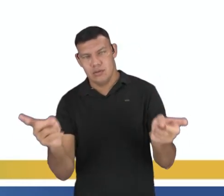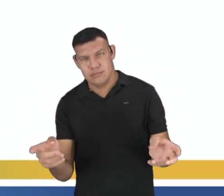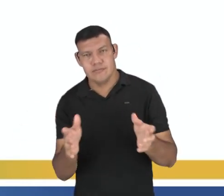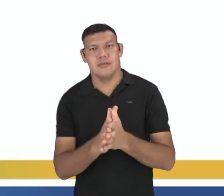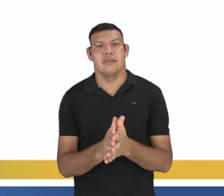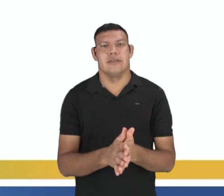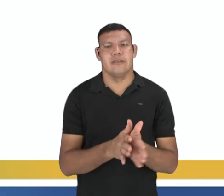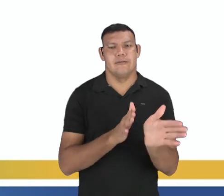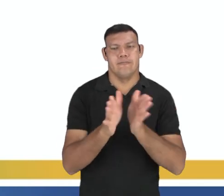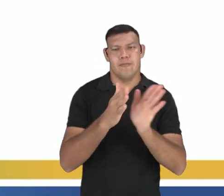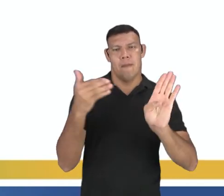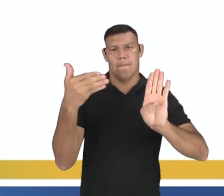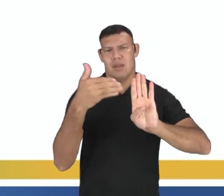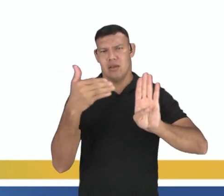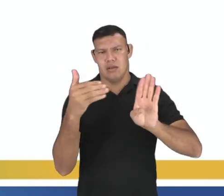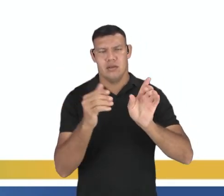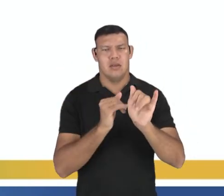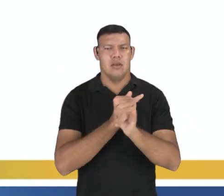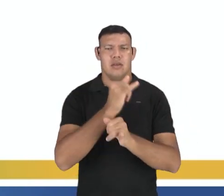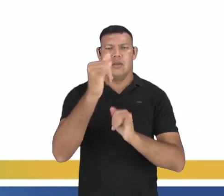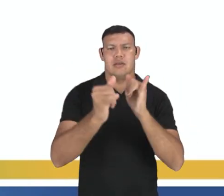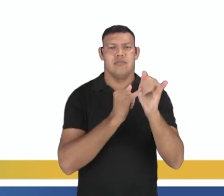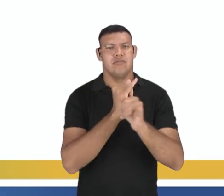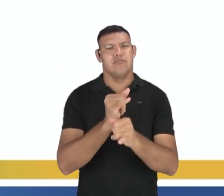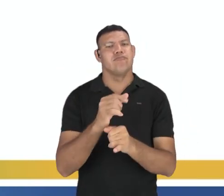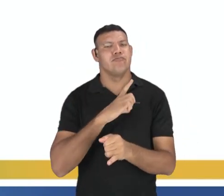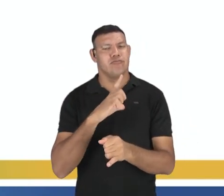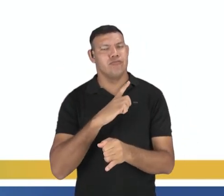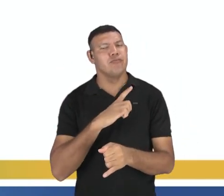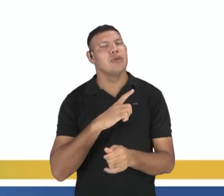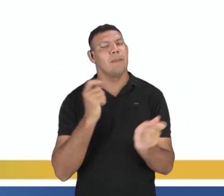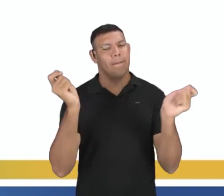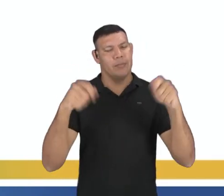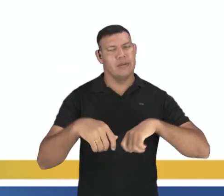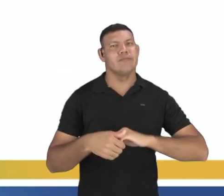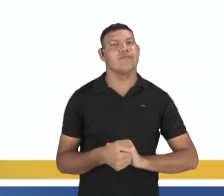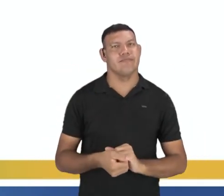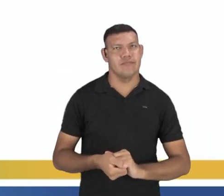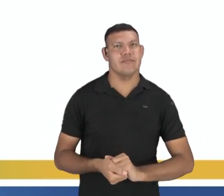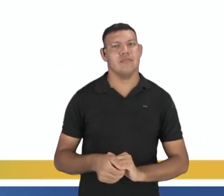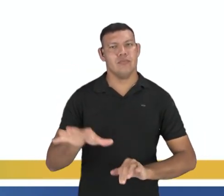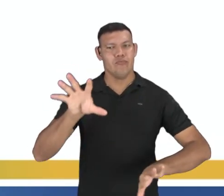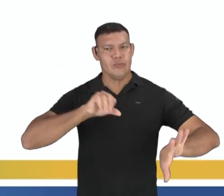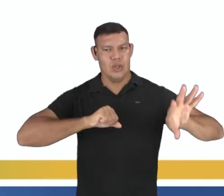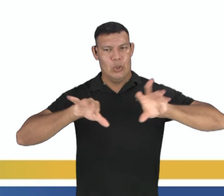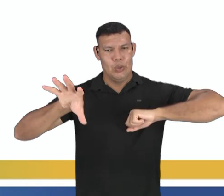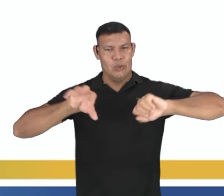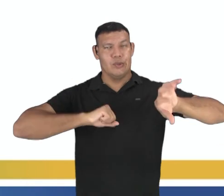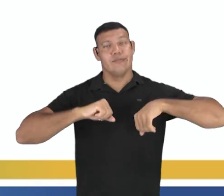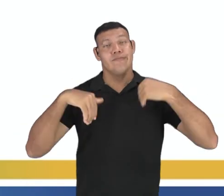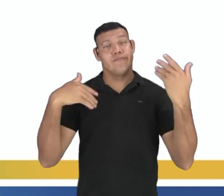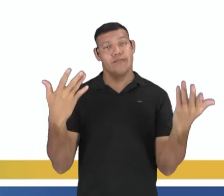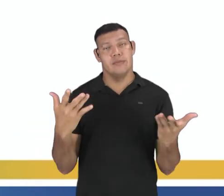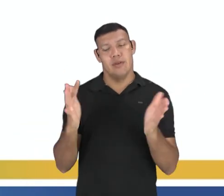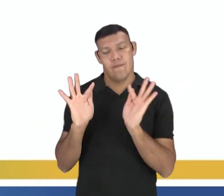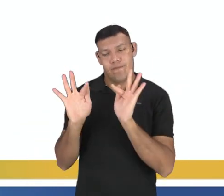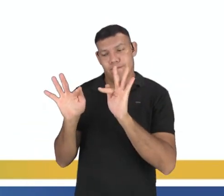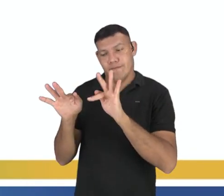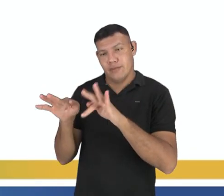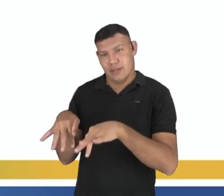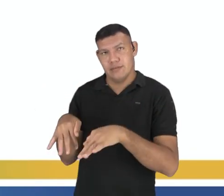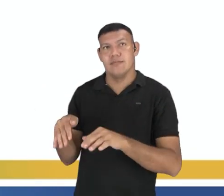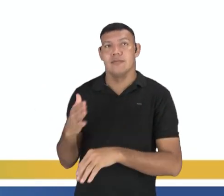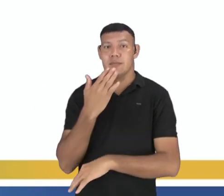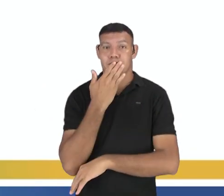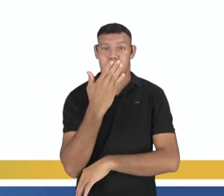plataformas digitais né para ter acesso a música então nós fazemos isso consumimos diariamente bom então quero te